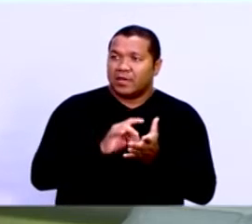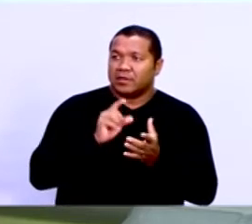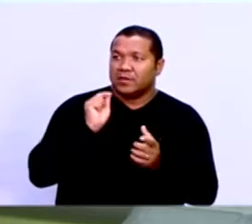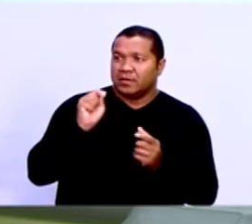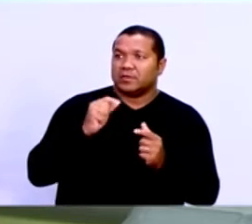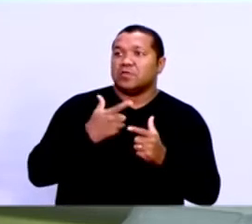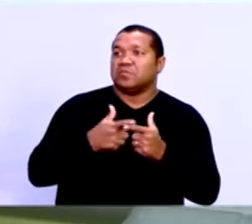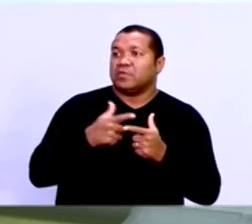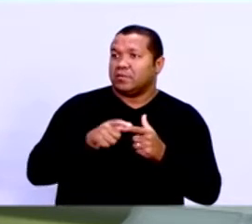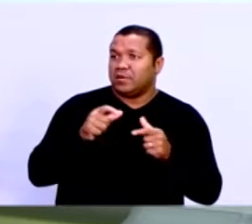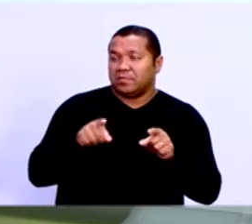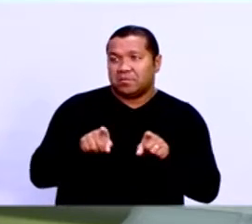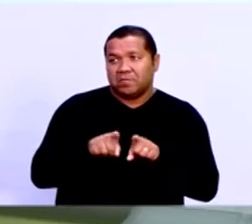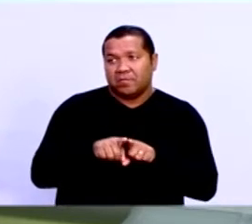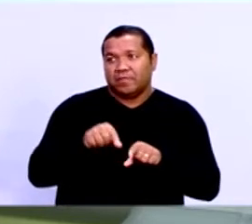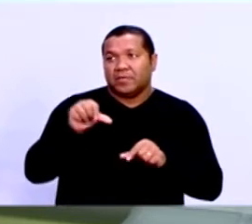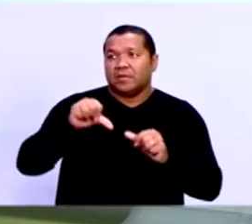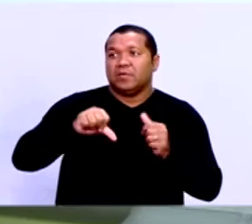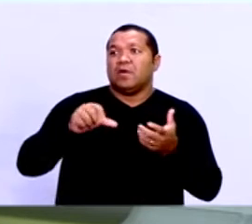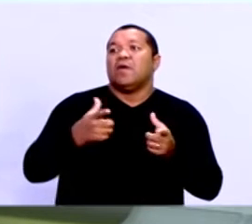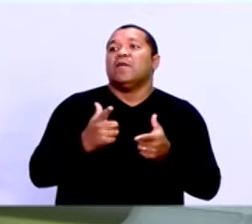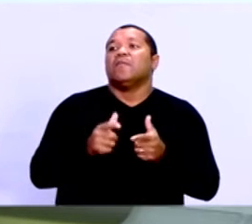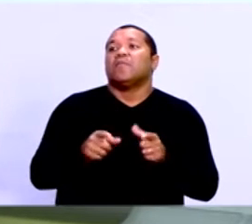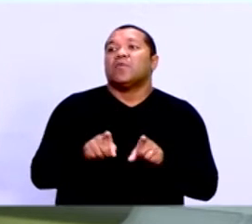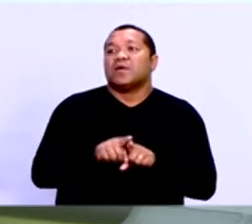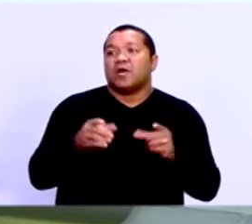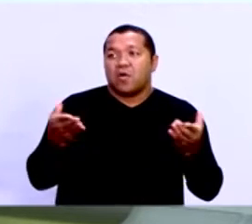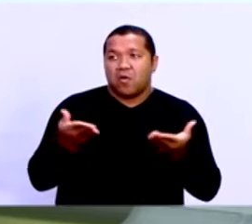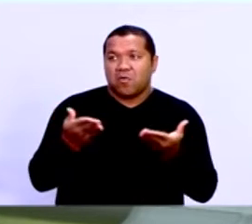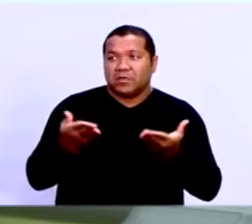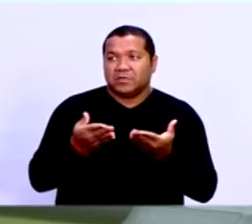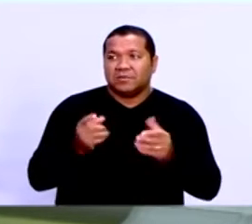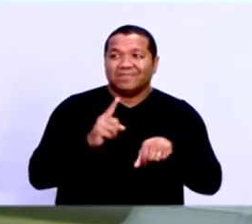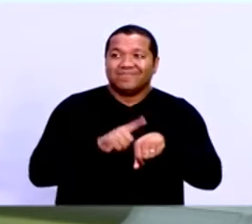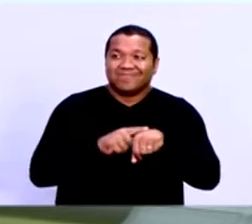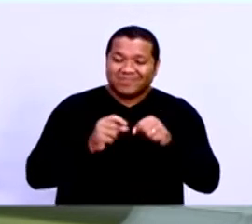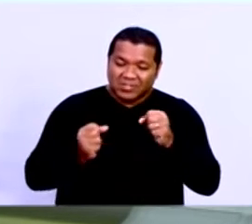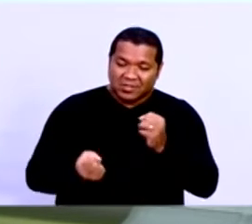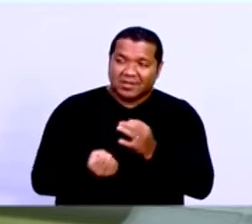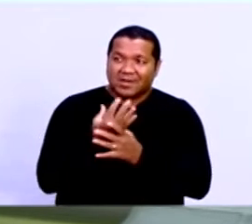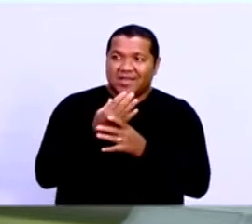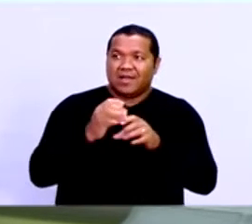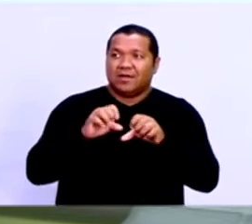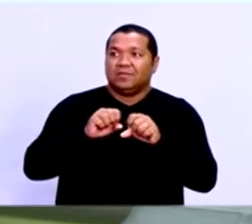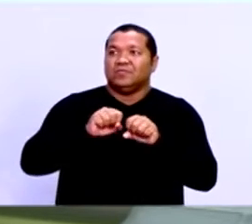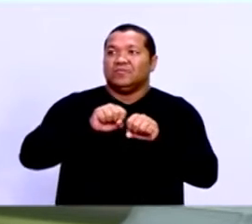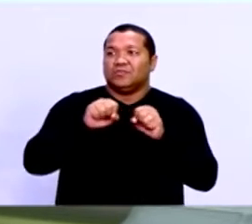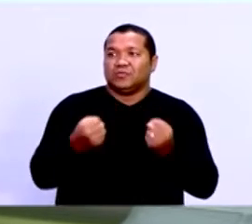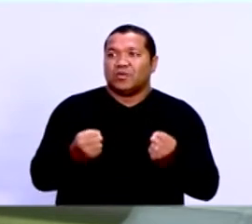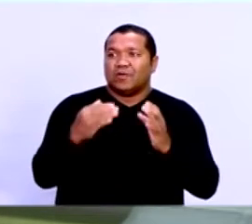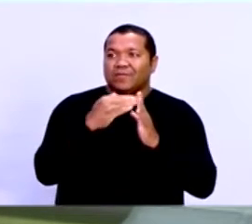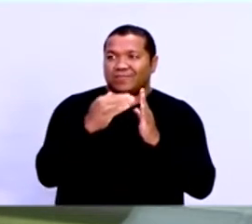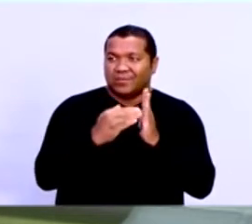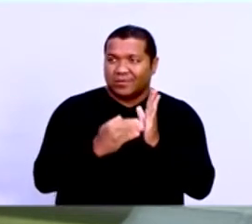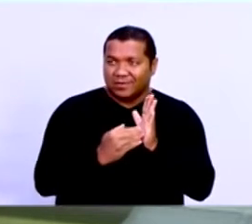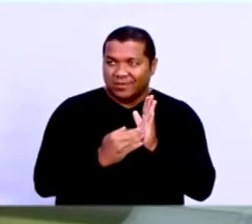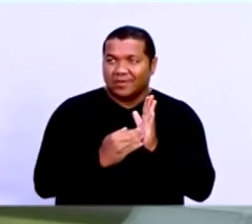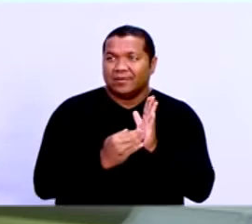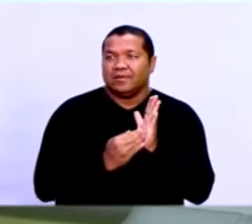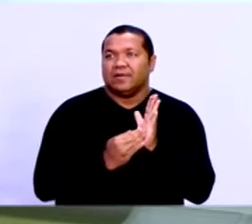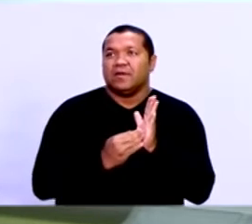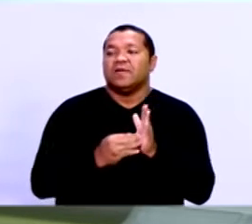ainda muito grande que a gente tem hoje em dia na hora de desenvolver meu desenvolvimento um software porque